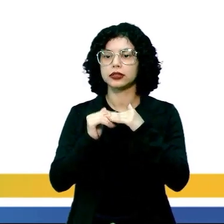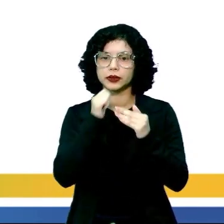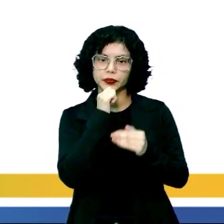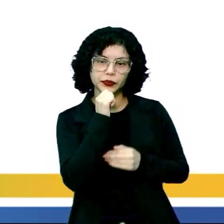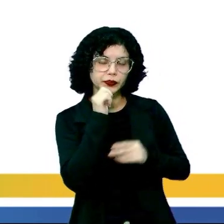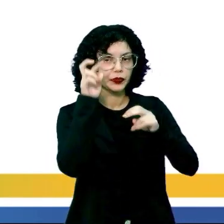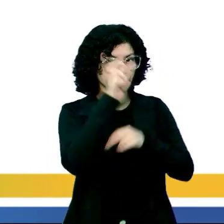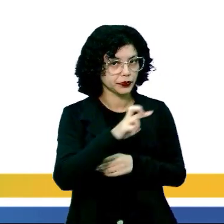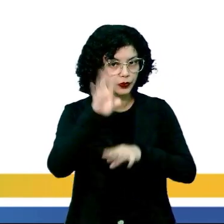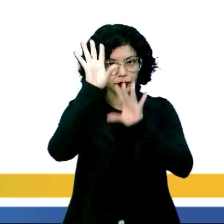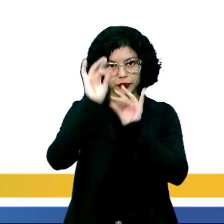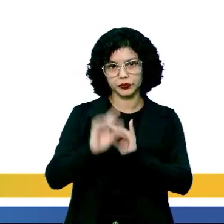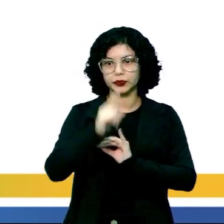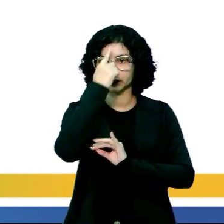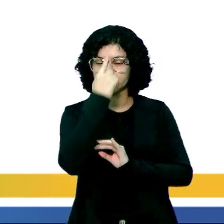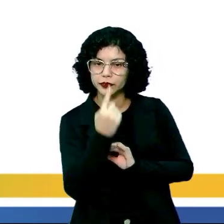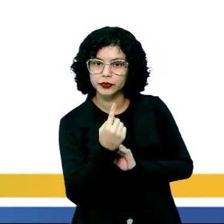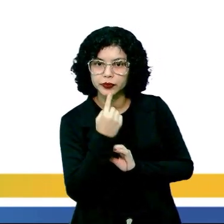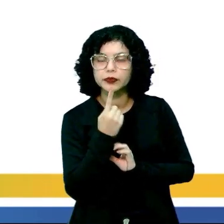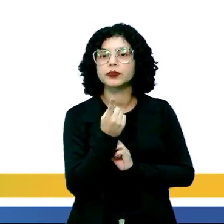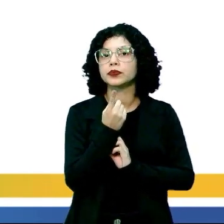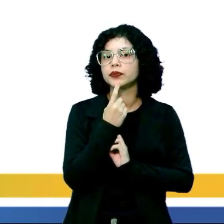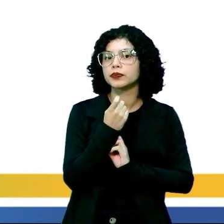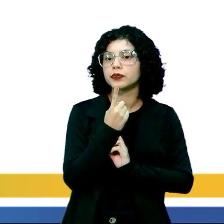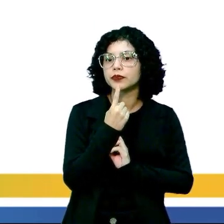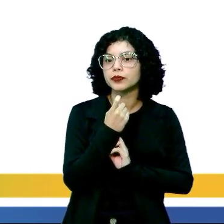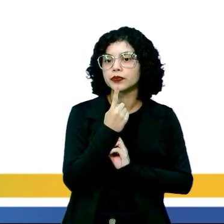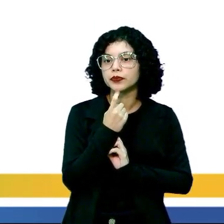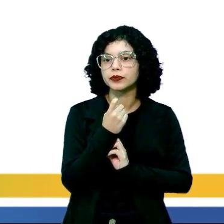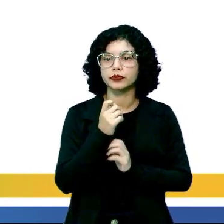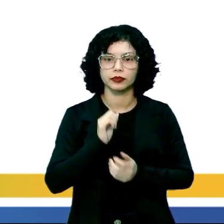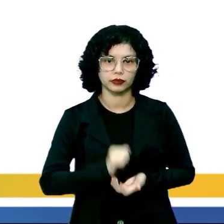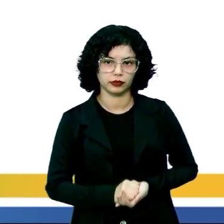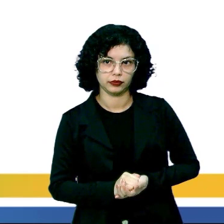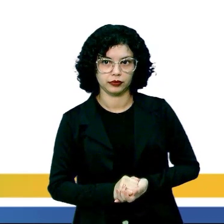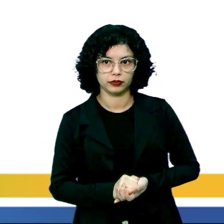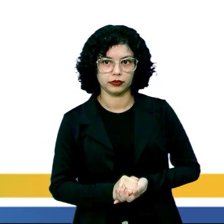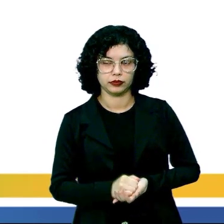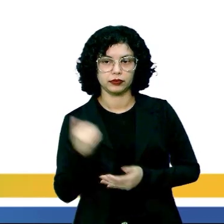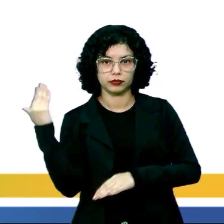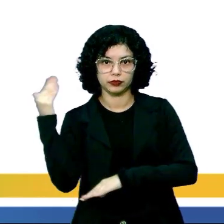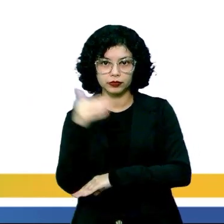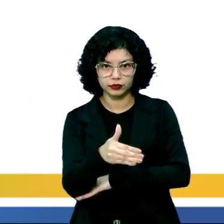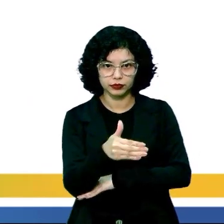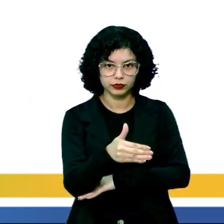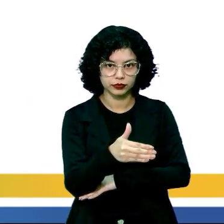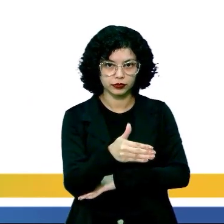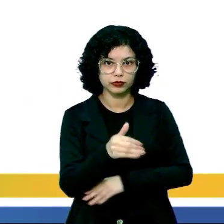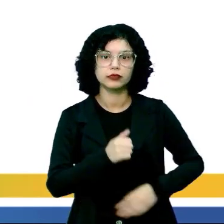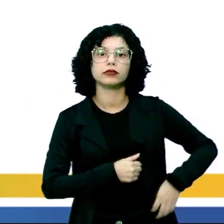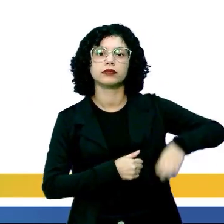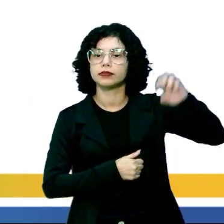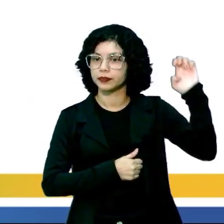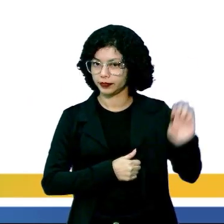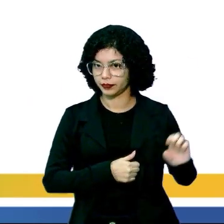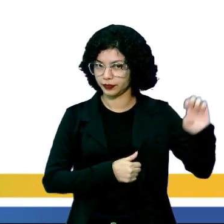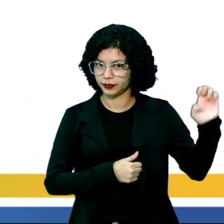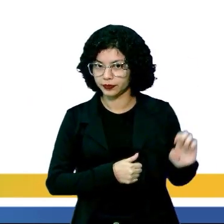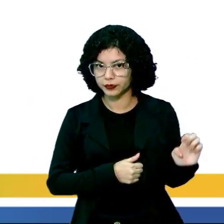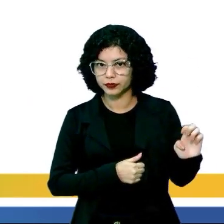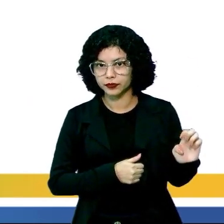aqui analisando na figura, o sangue que chega pelo átrio esquerdo, vem